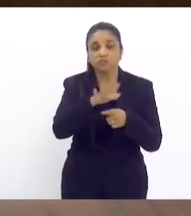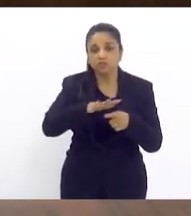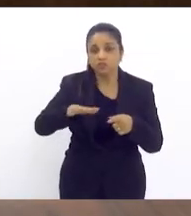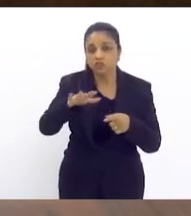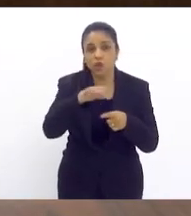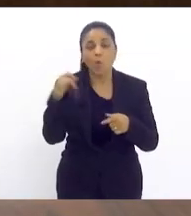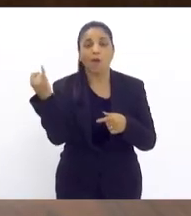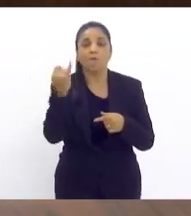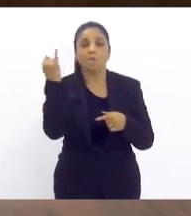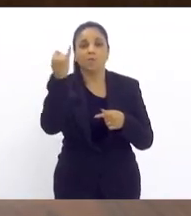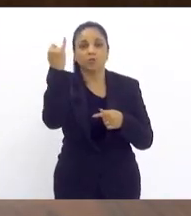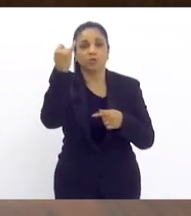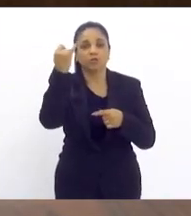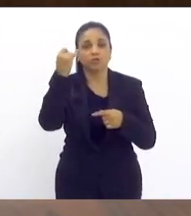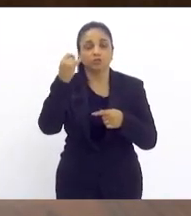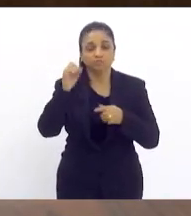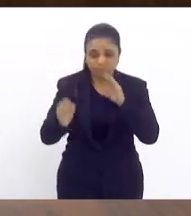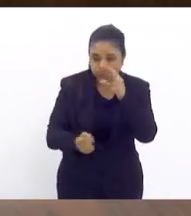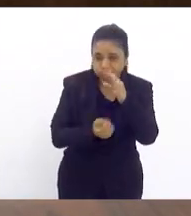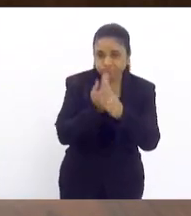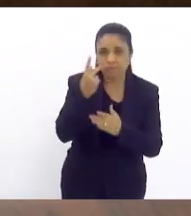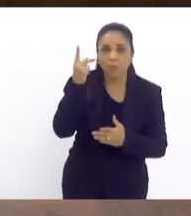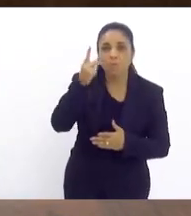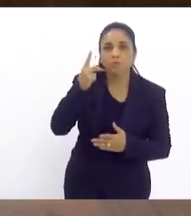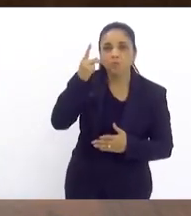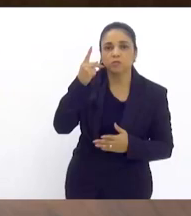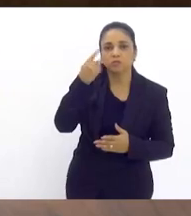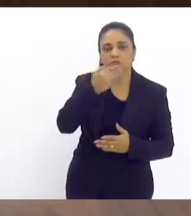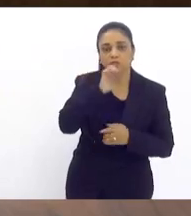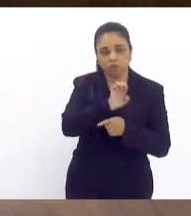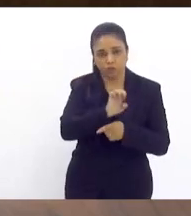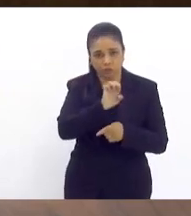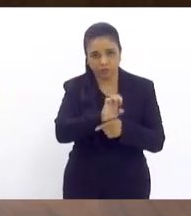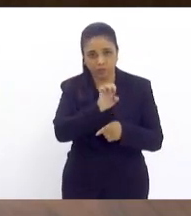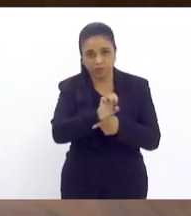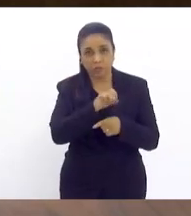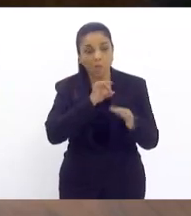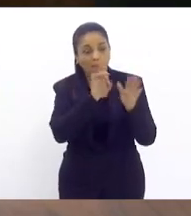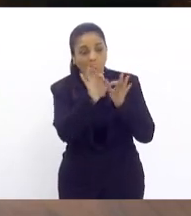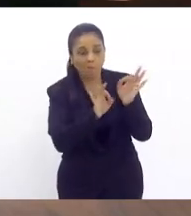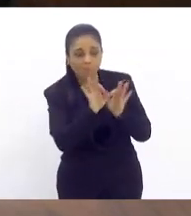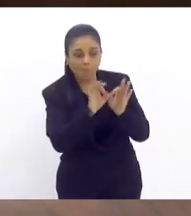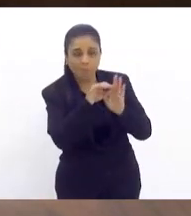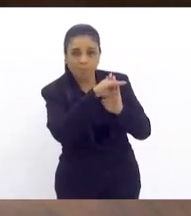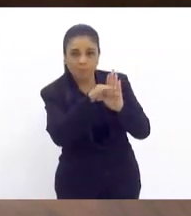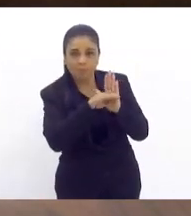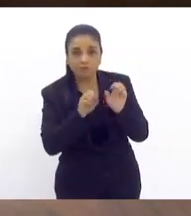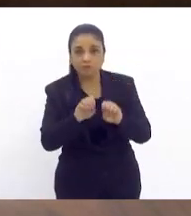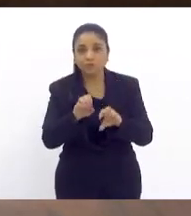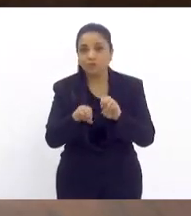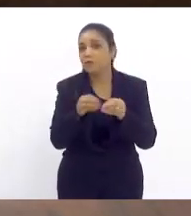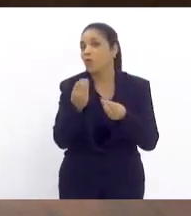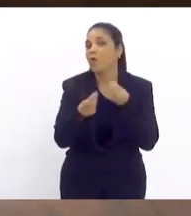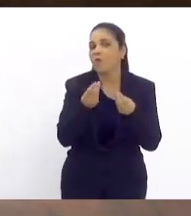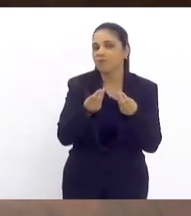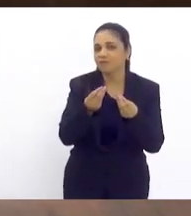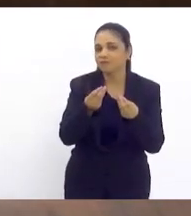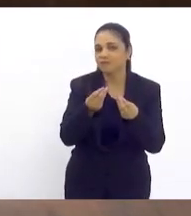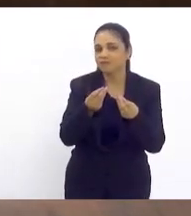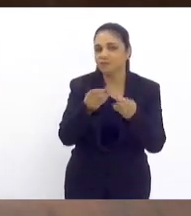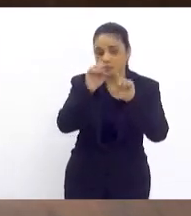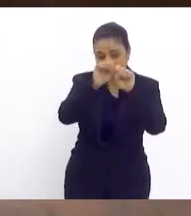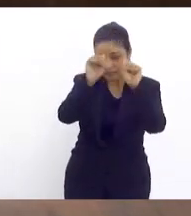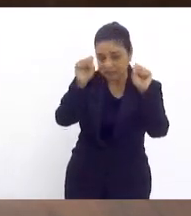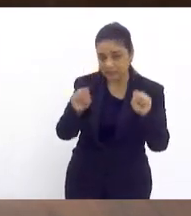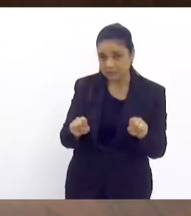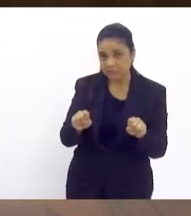importantes para que a gente construa uma política de estado como eu vou ter um plano desse anal de educação um plano desse anal de Meio Ambiente se não há sistemática de